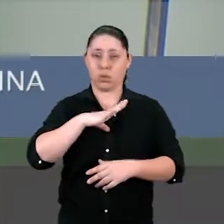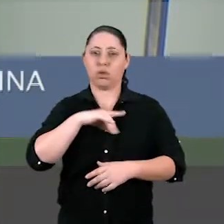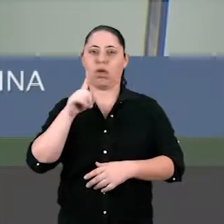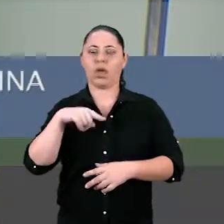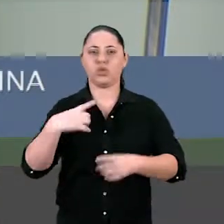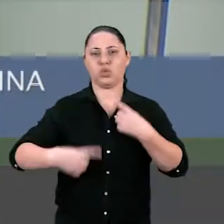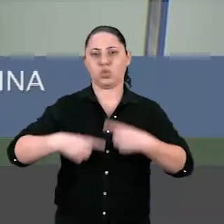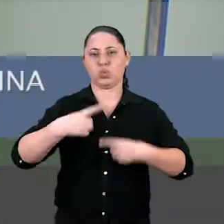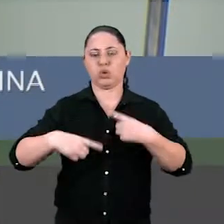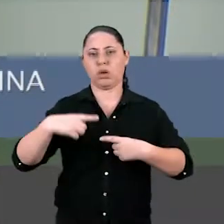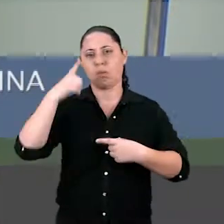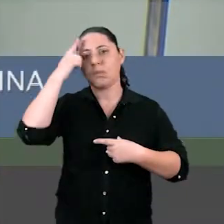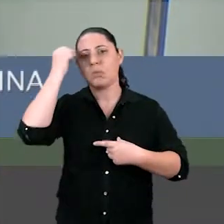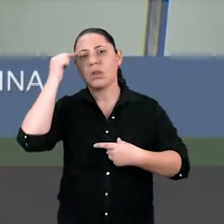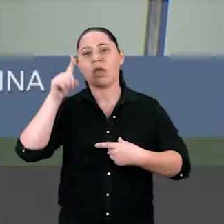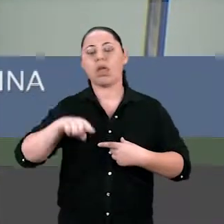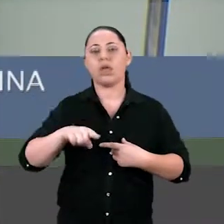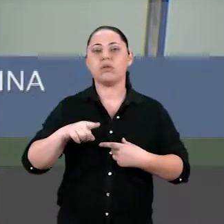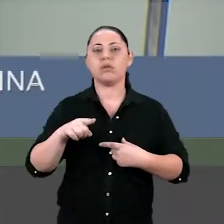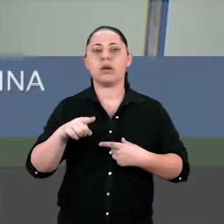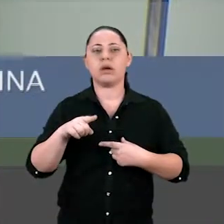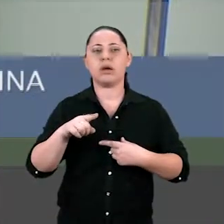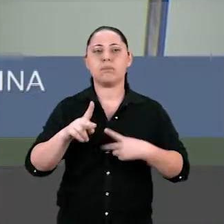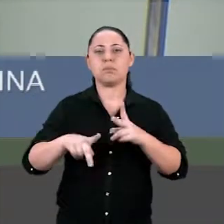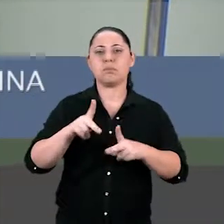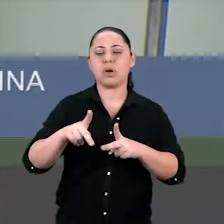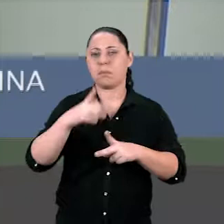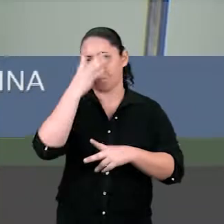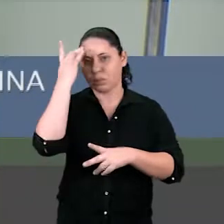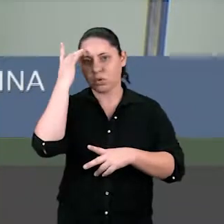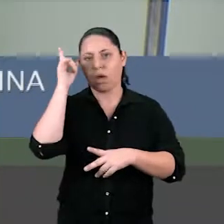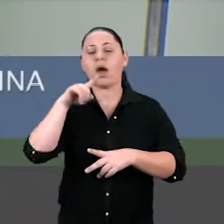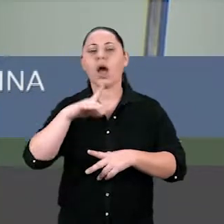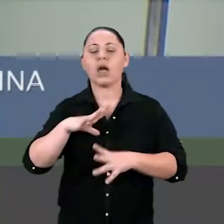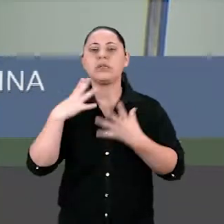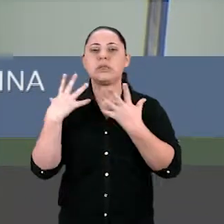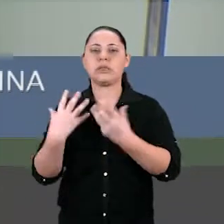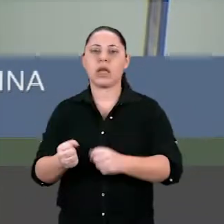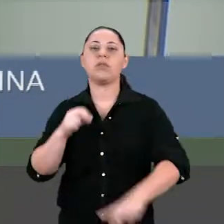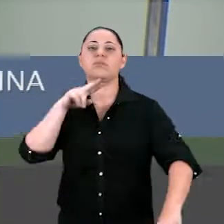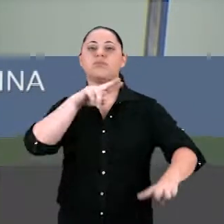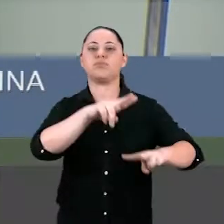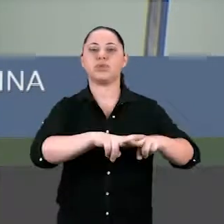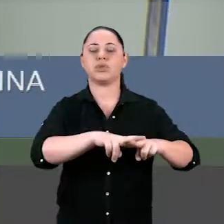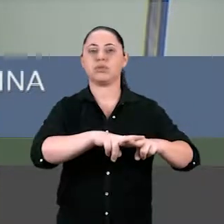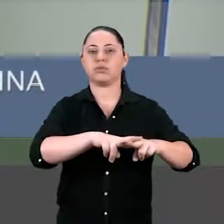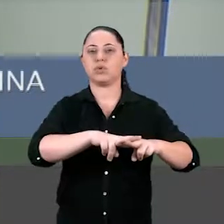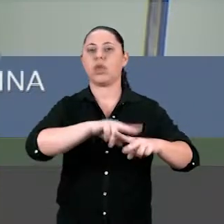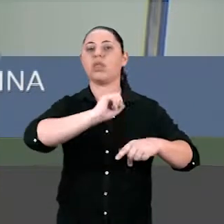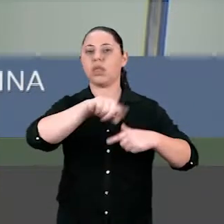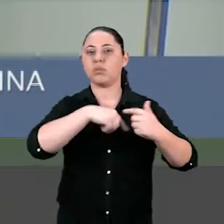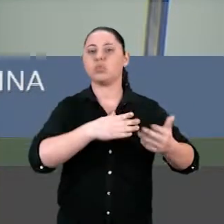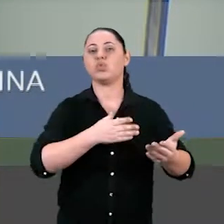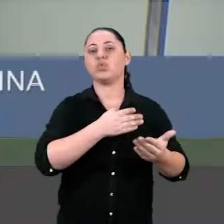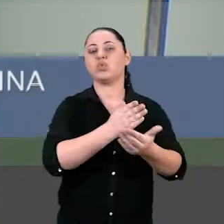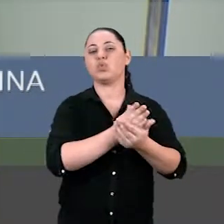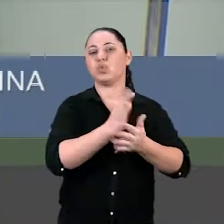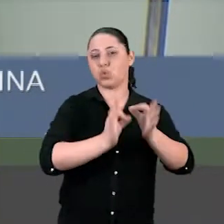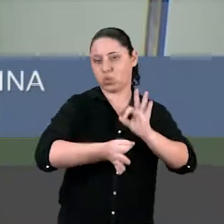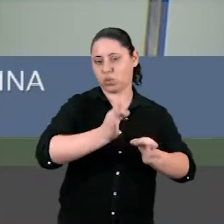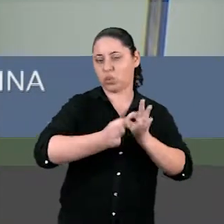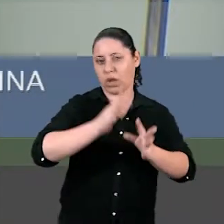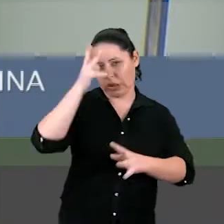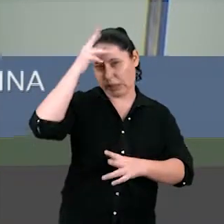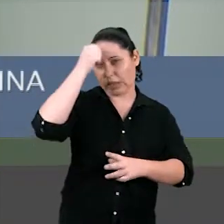uma discussão acadêmica, parte das pessoas eram efetivamente a favor do encarceramento de segunda instância, tão somente